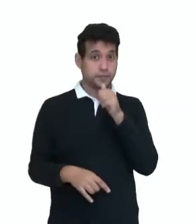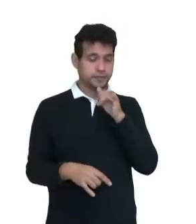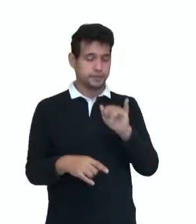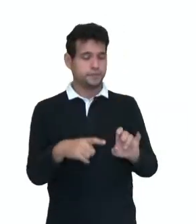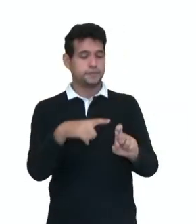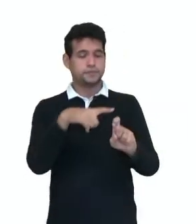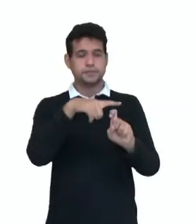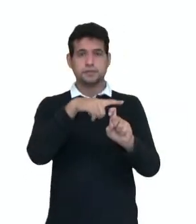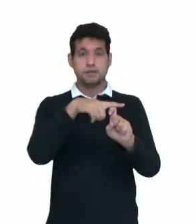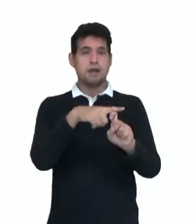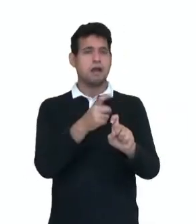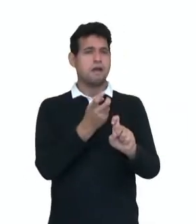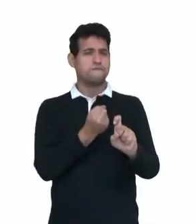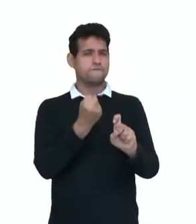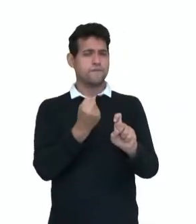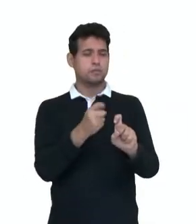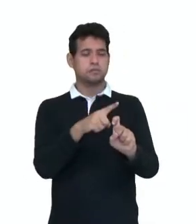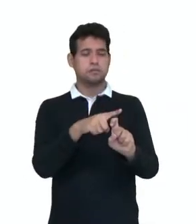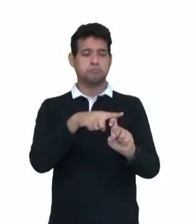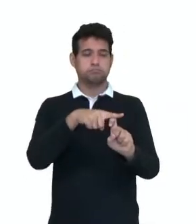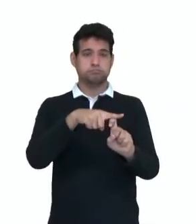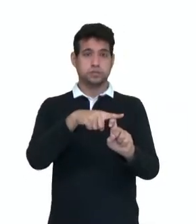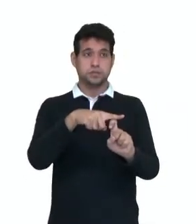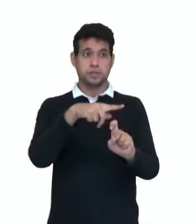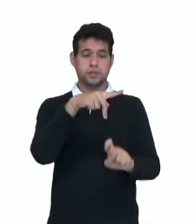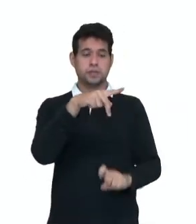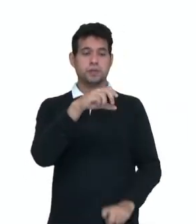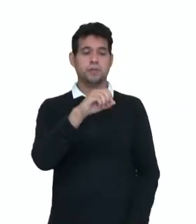Da ação das forças